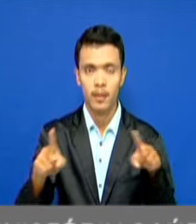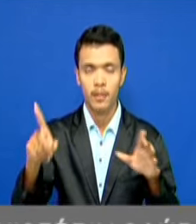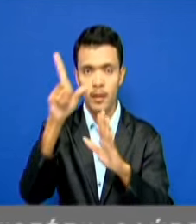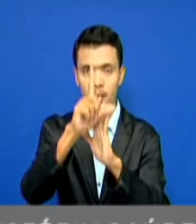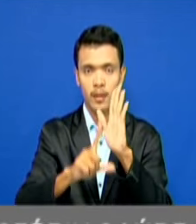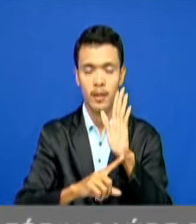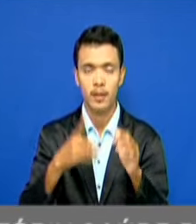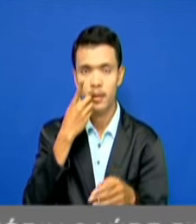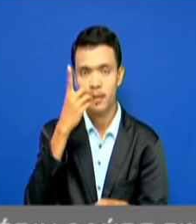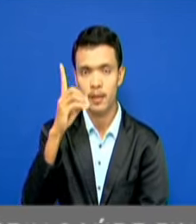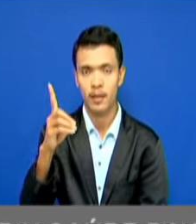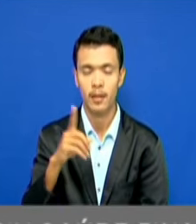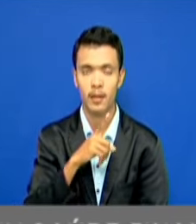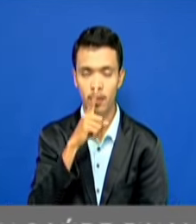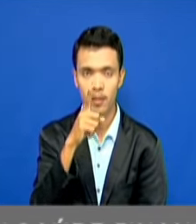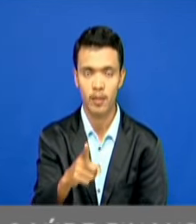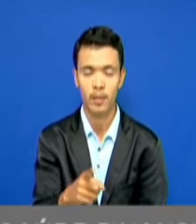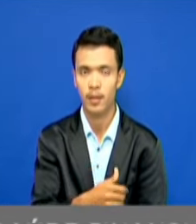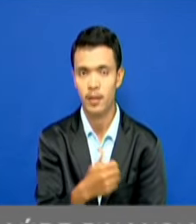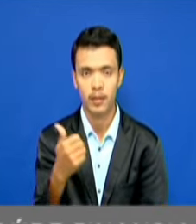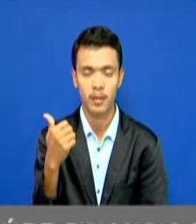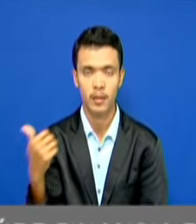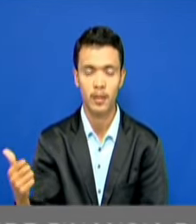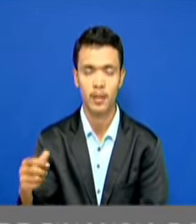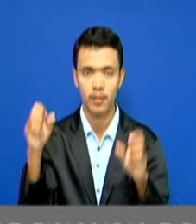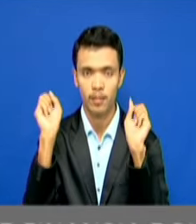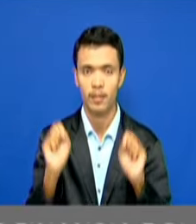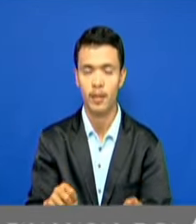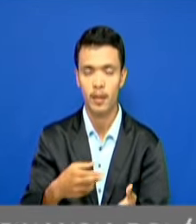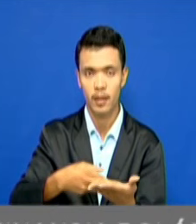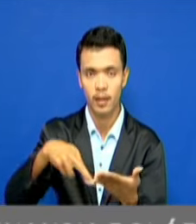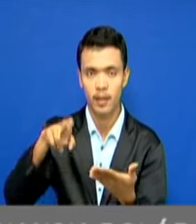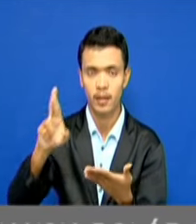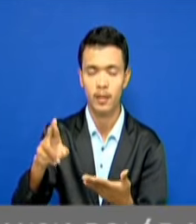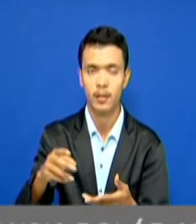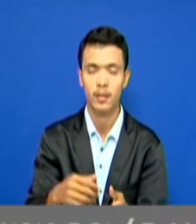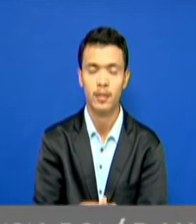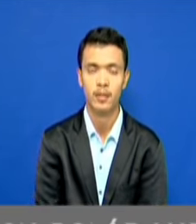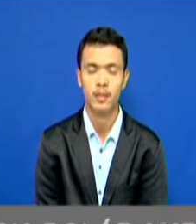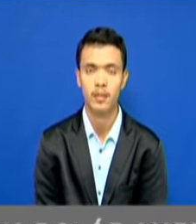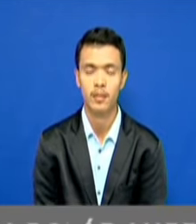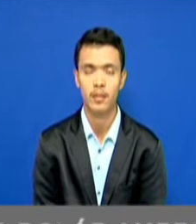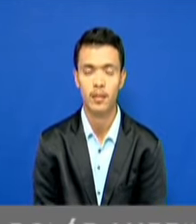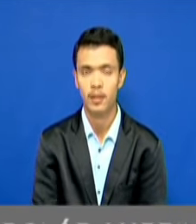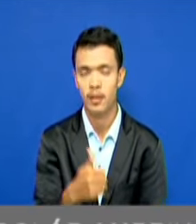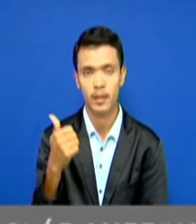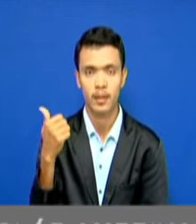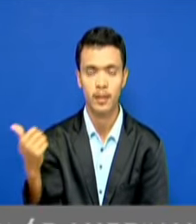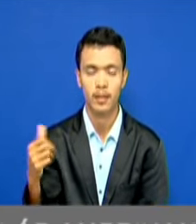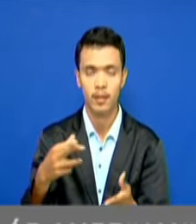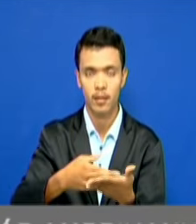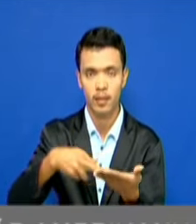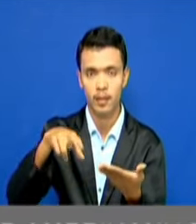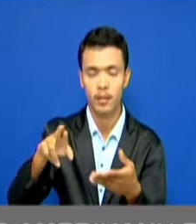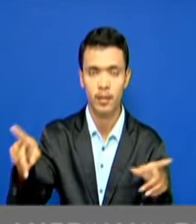claro. E a balo é um belo registro de combatente, é um belo diploma de honra. E a balo é um belo registro